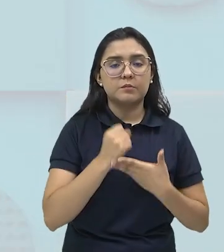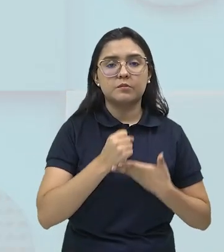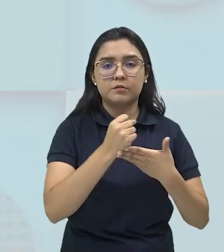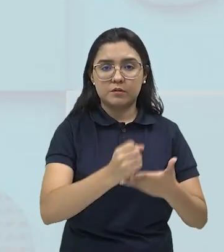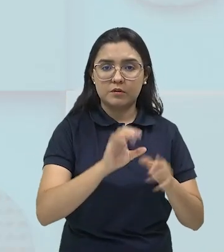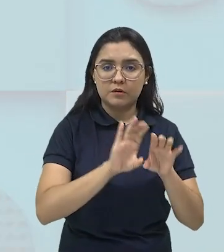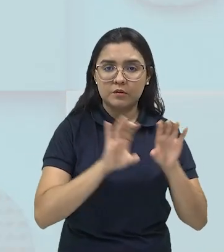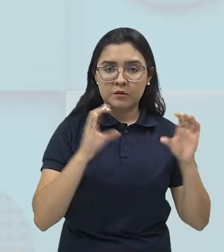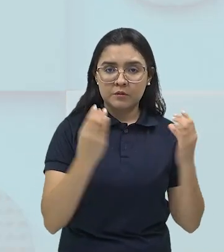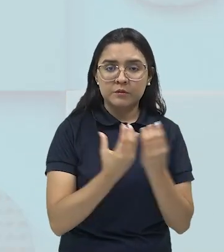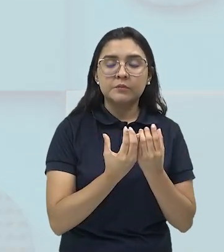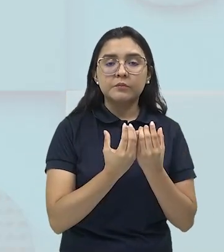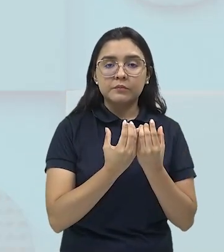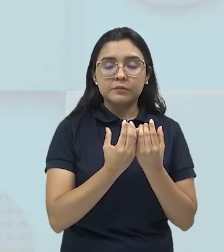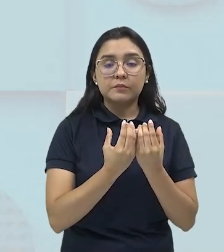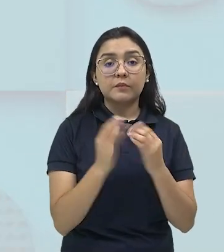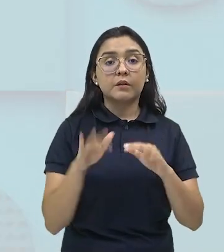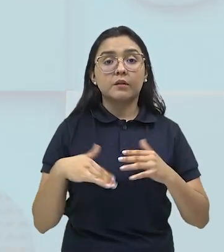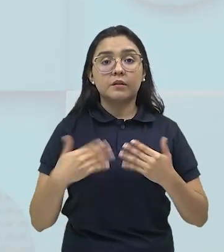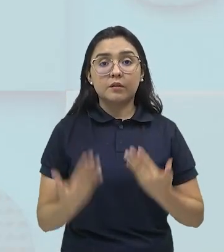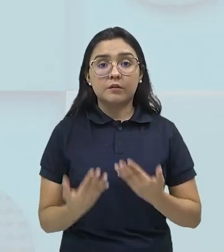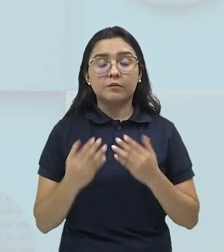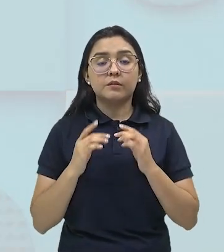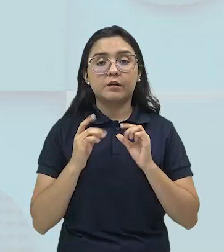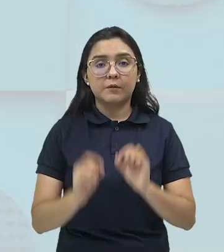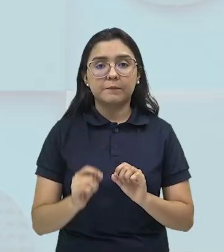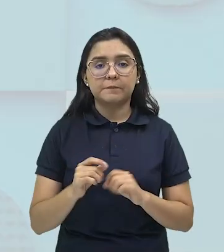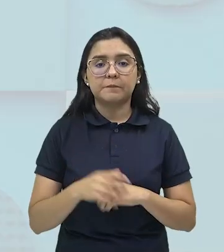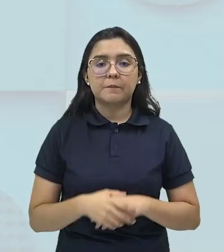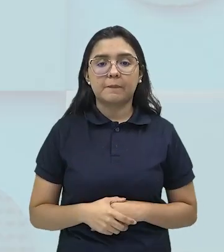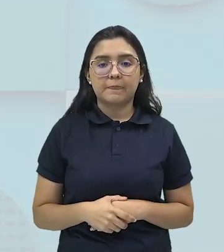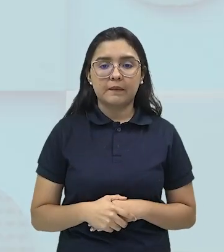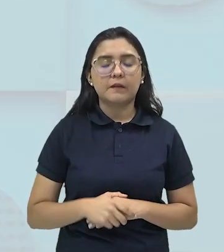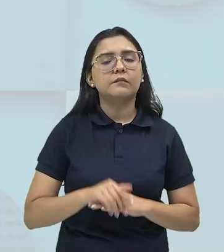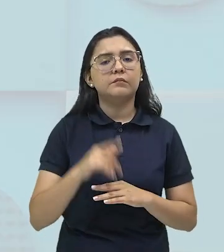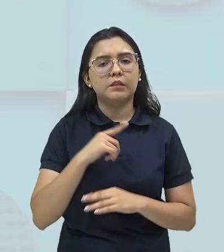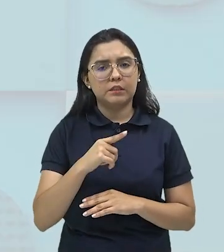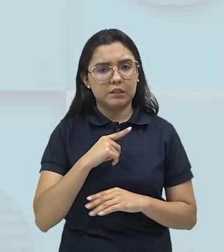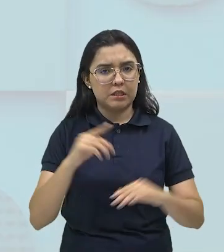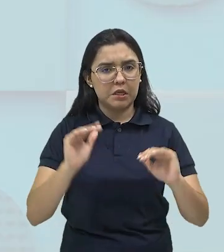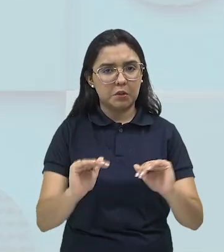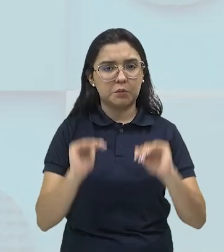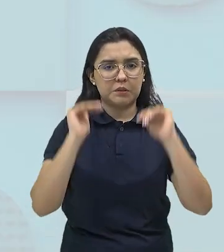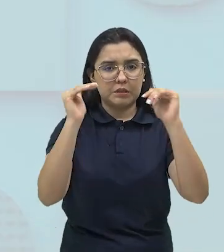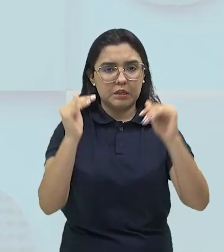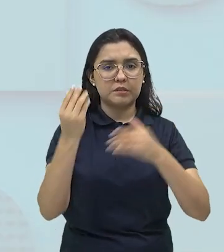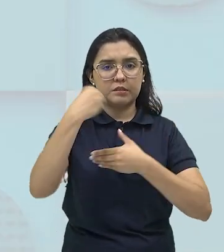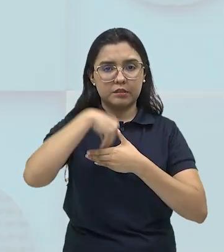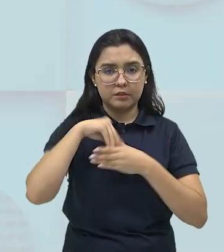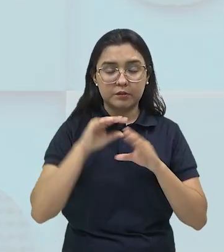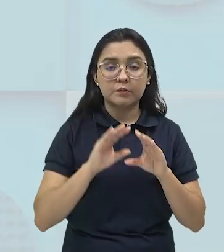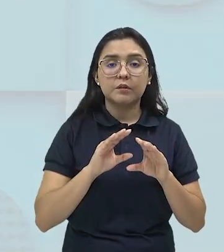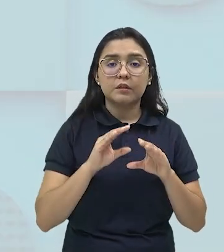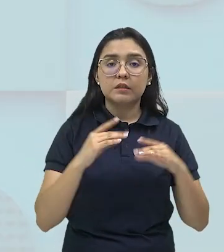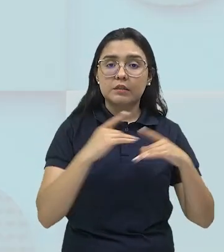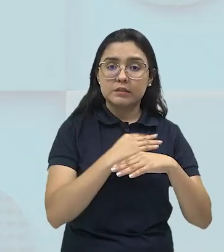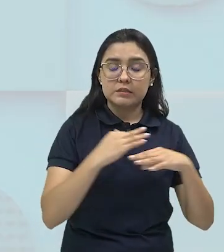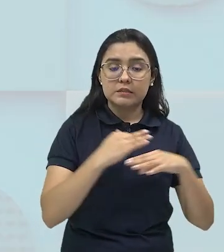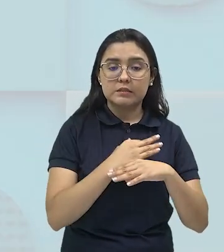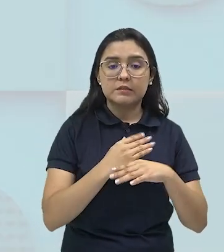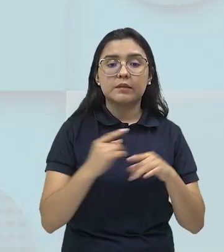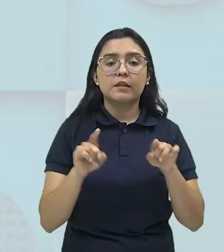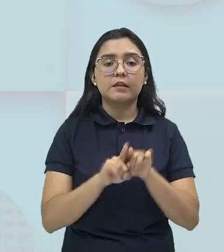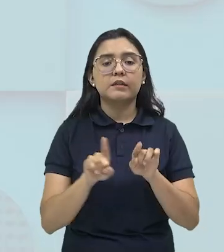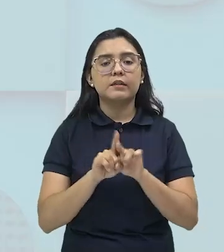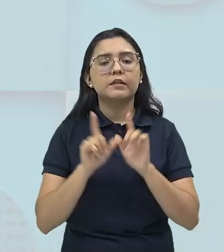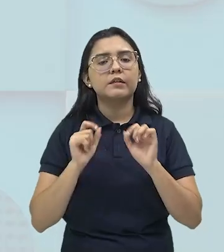comunidade, né? E aí ele ganha essa grande autoridade nessa cidade e eles constroem um